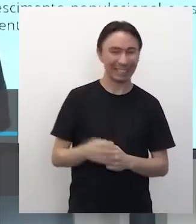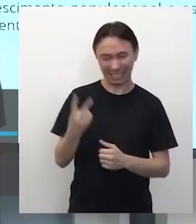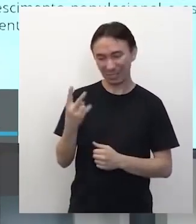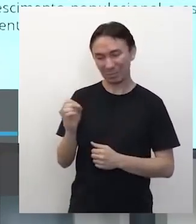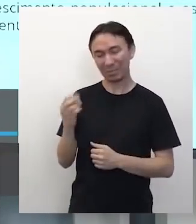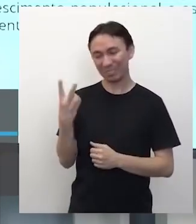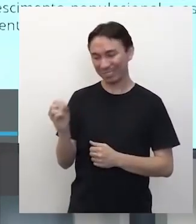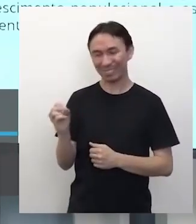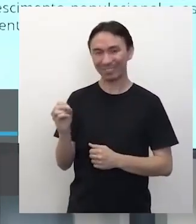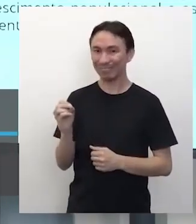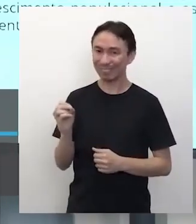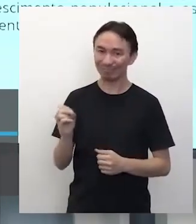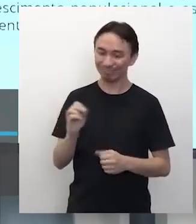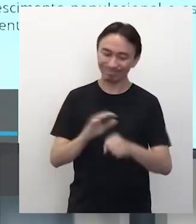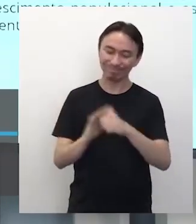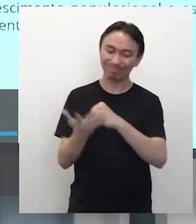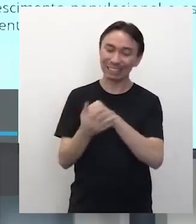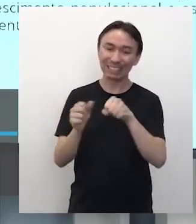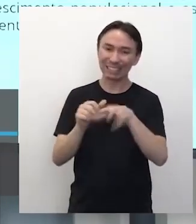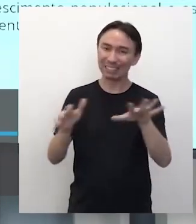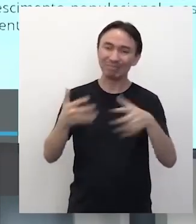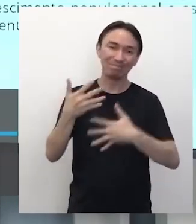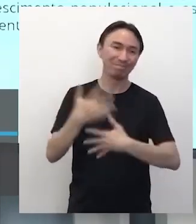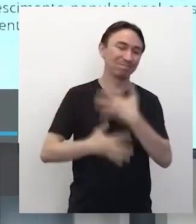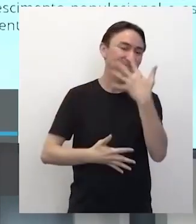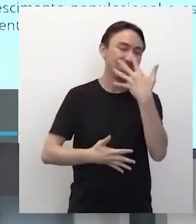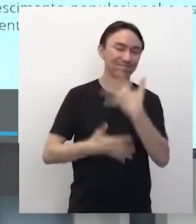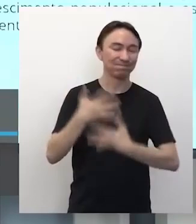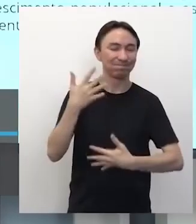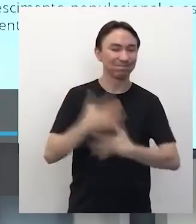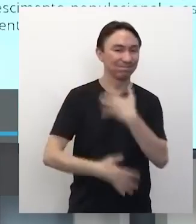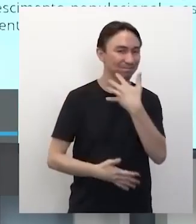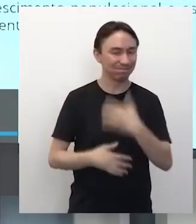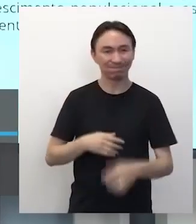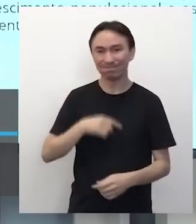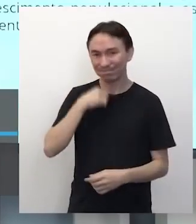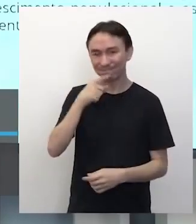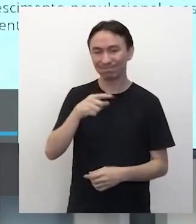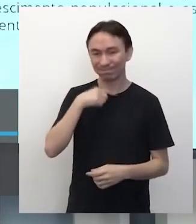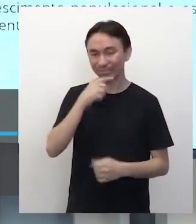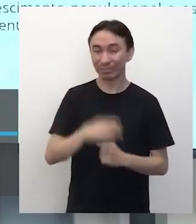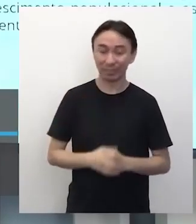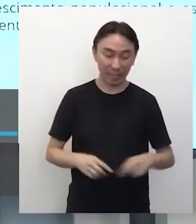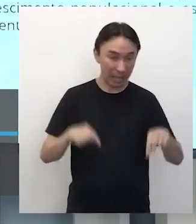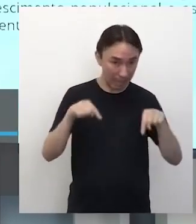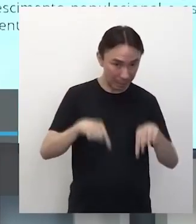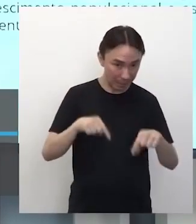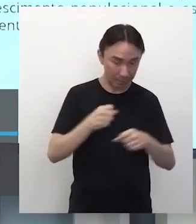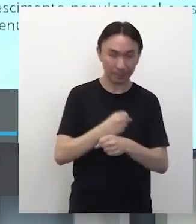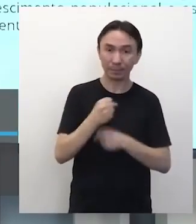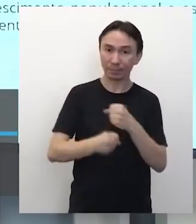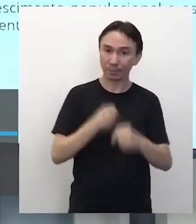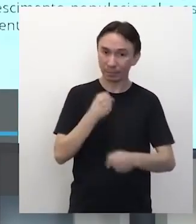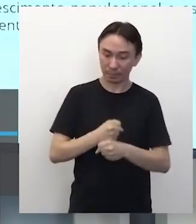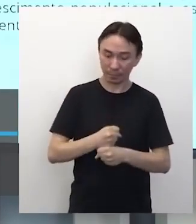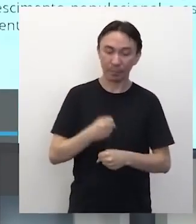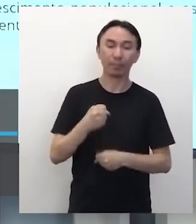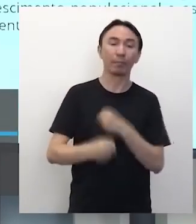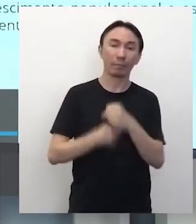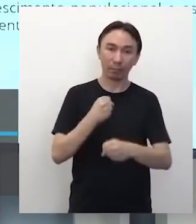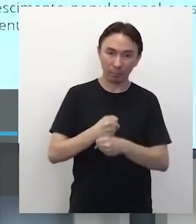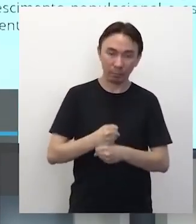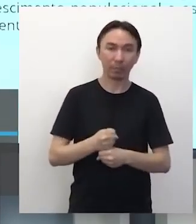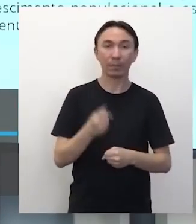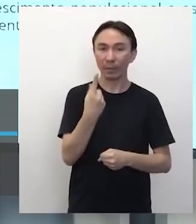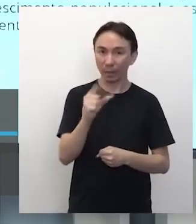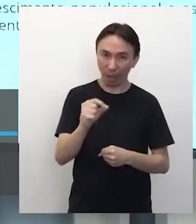pandemia, isso não ocorreu, né? Lembrando que o censo aqui no Brasil, ele acontece de 10 em 10 anos, né? Então, o último foi em